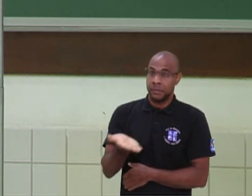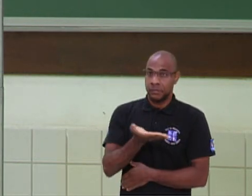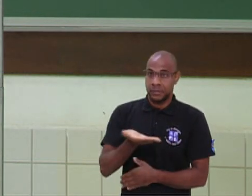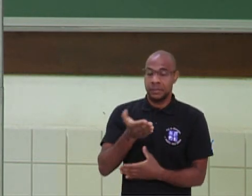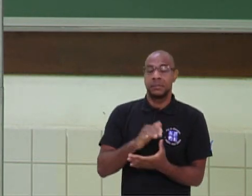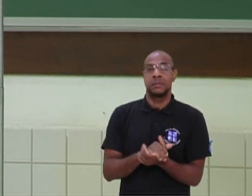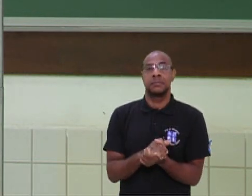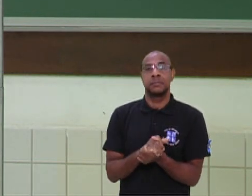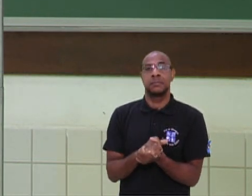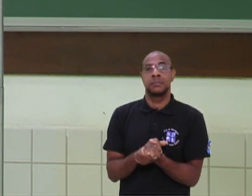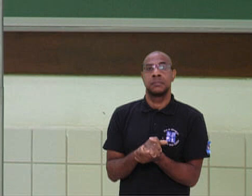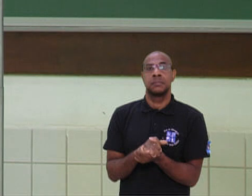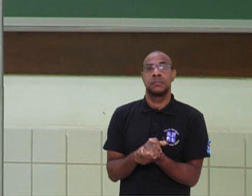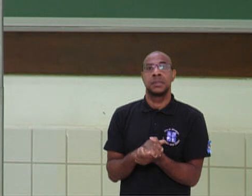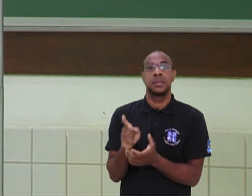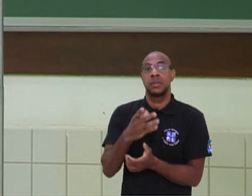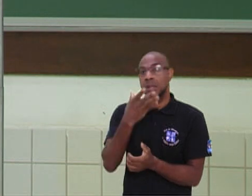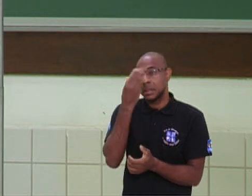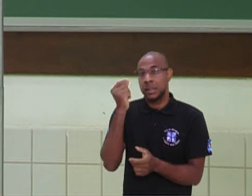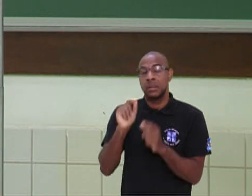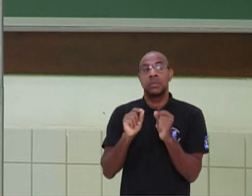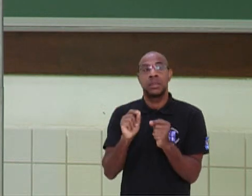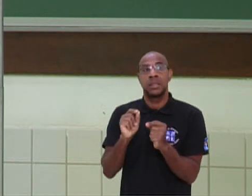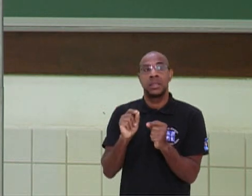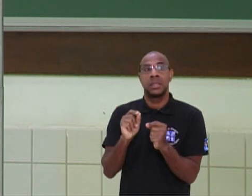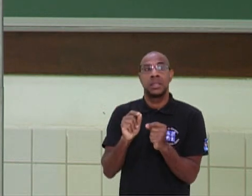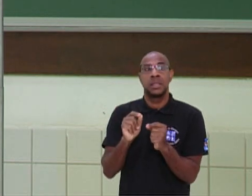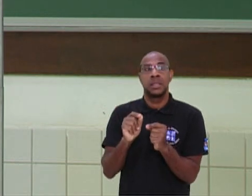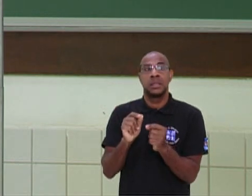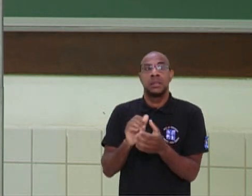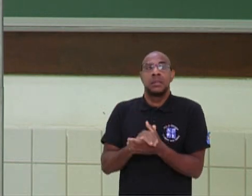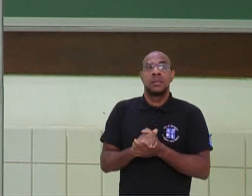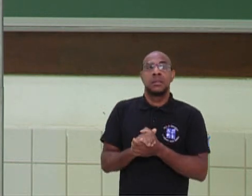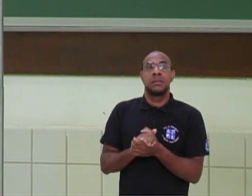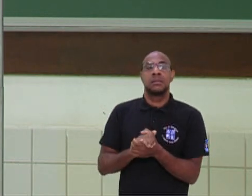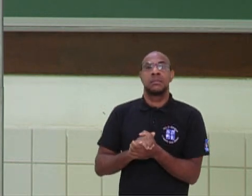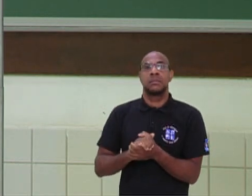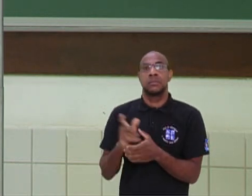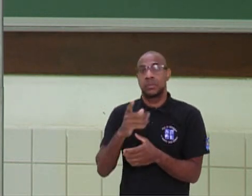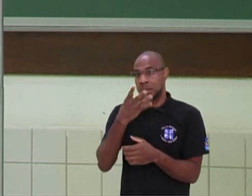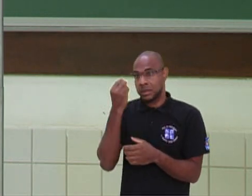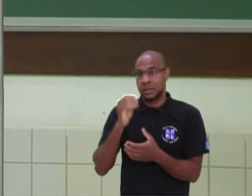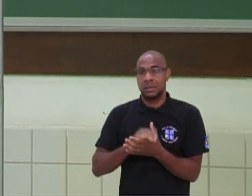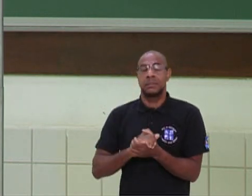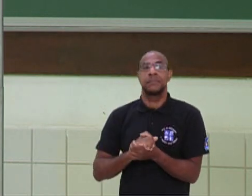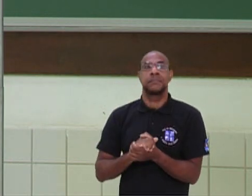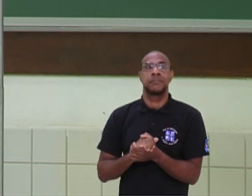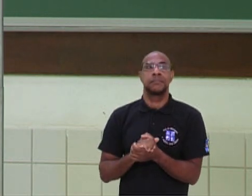todos vocês e não se esqueçam, todo abismo é navegável a barquinhos de papel.